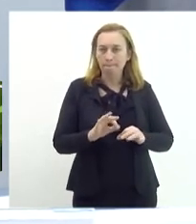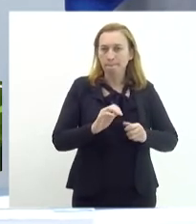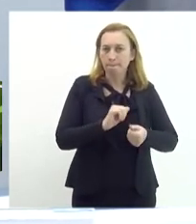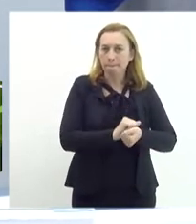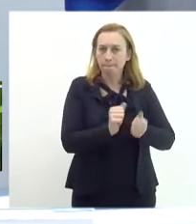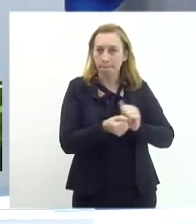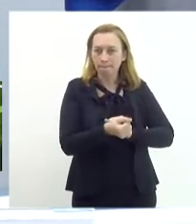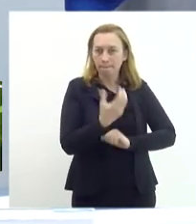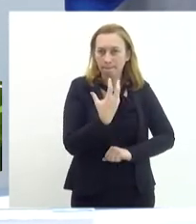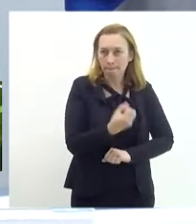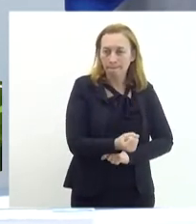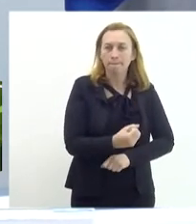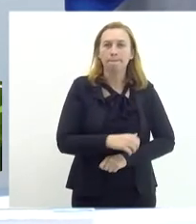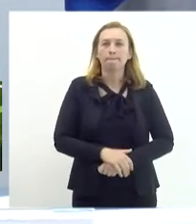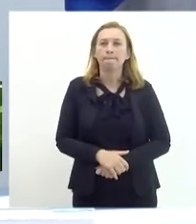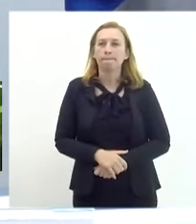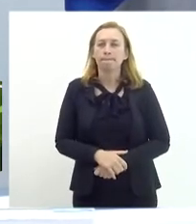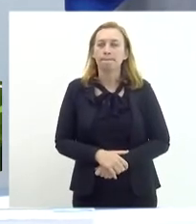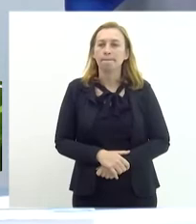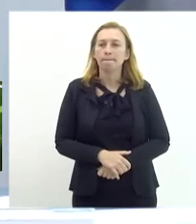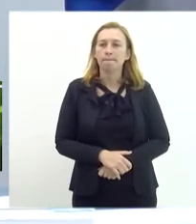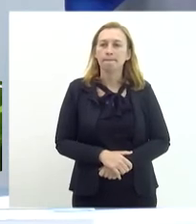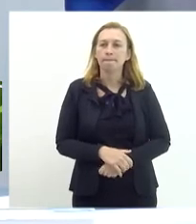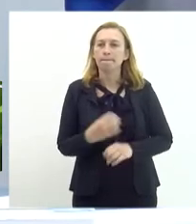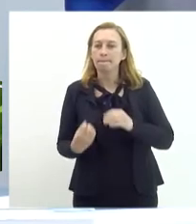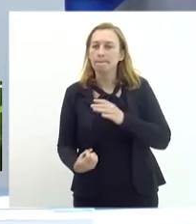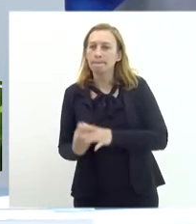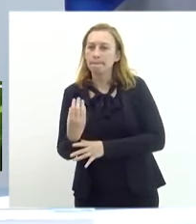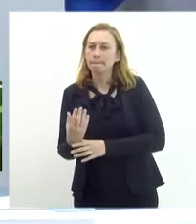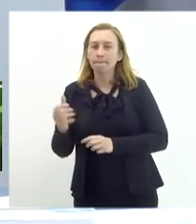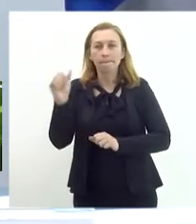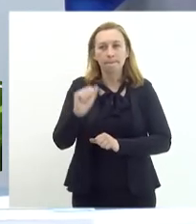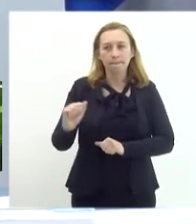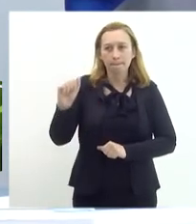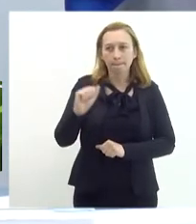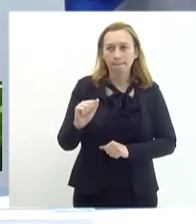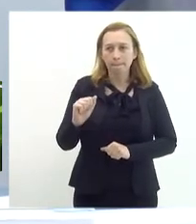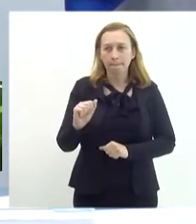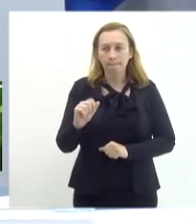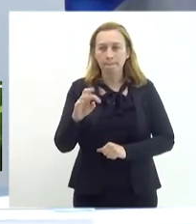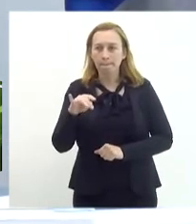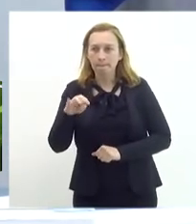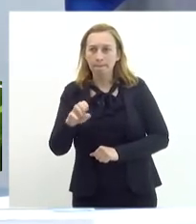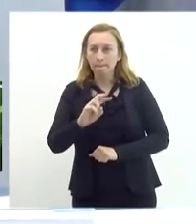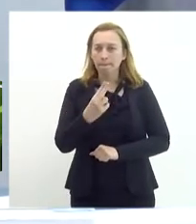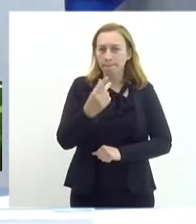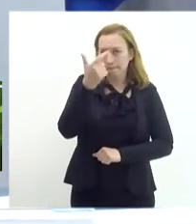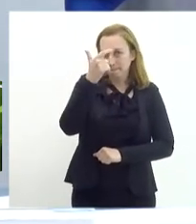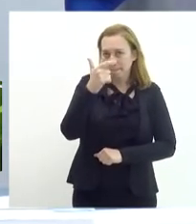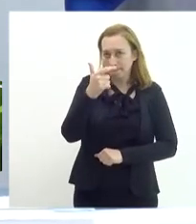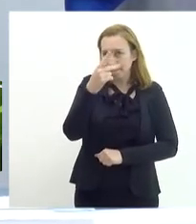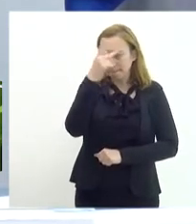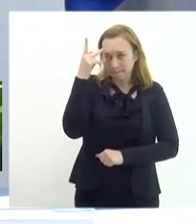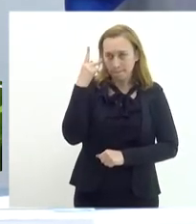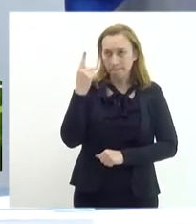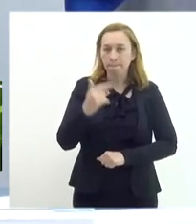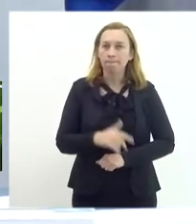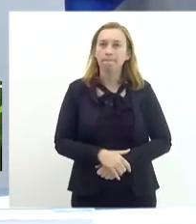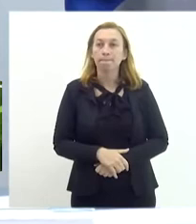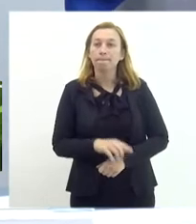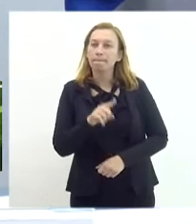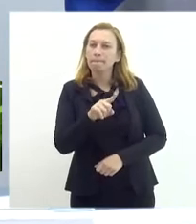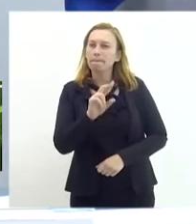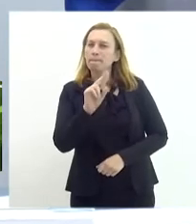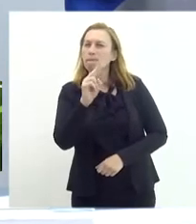Até aí tudo mesmo aí. Assim como as fundações, associações de entidades ou pessoas. Esse